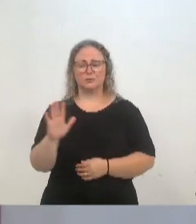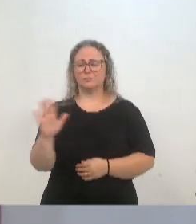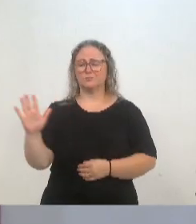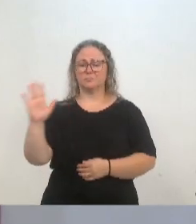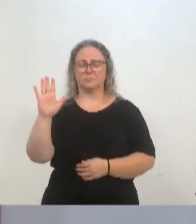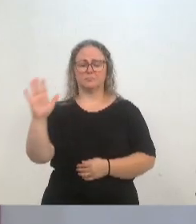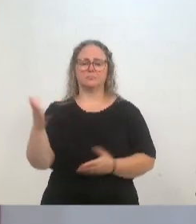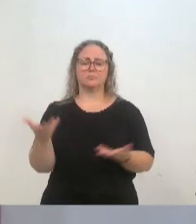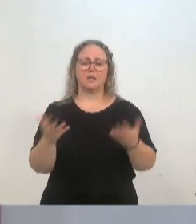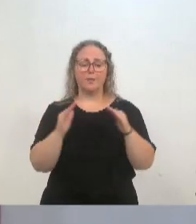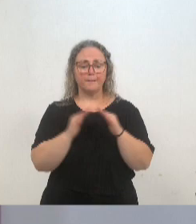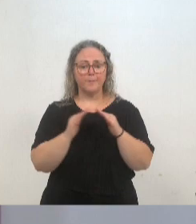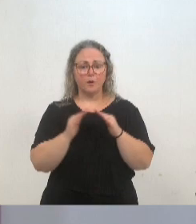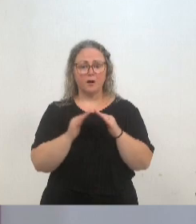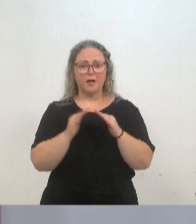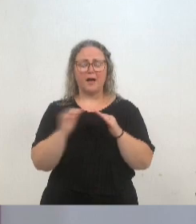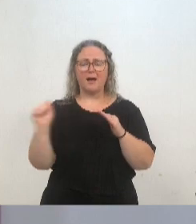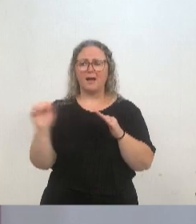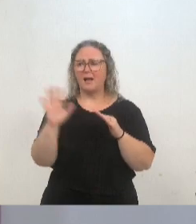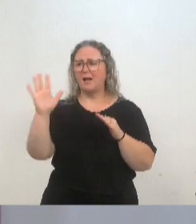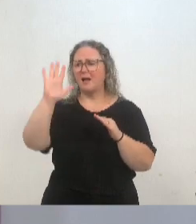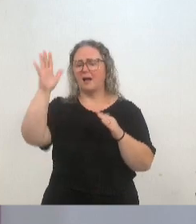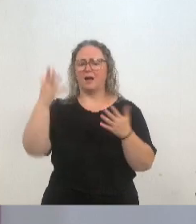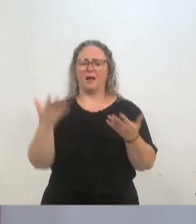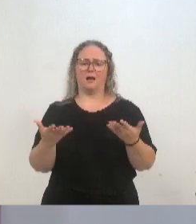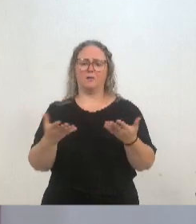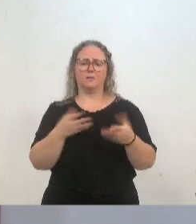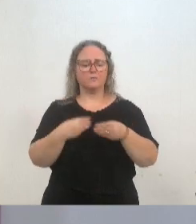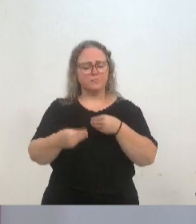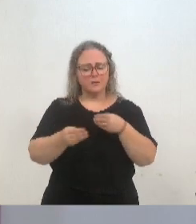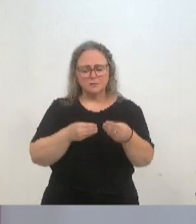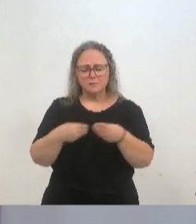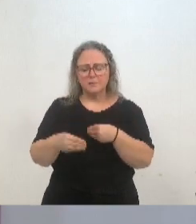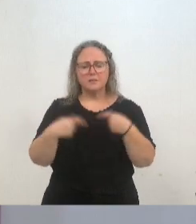está caro demais. Quer que fique mais barato? Flexibilize para quem constrói. Obrigado.